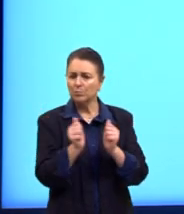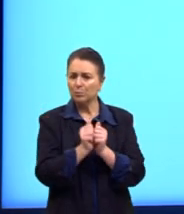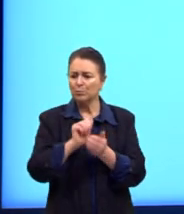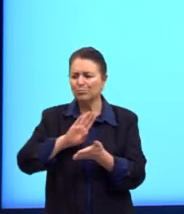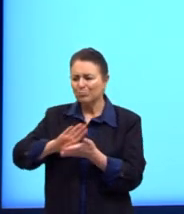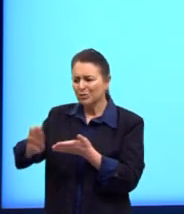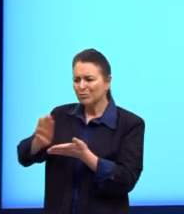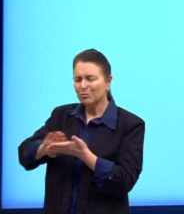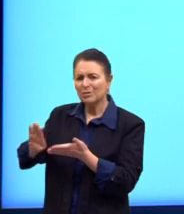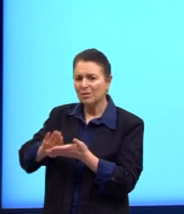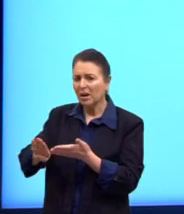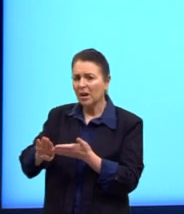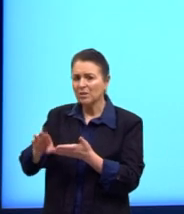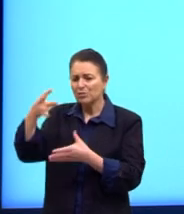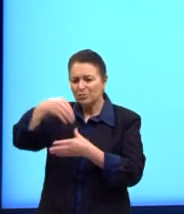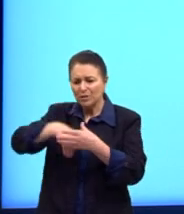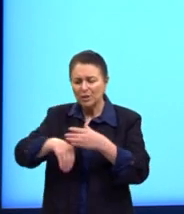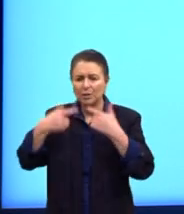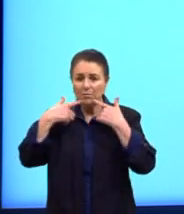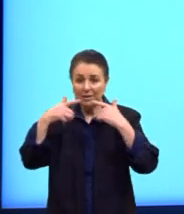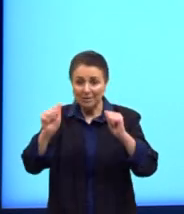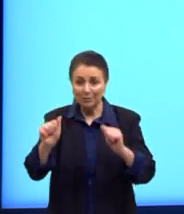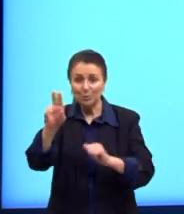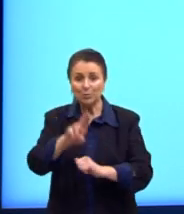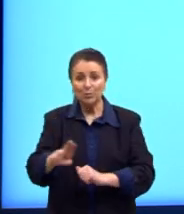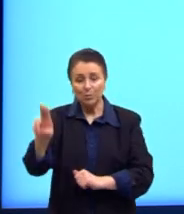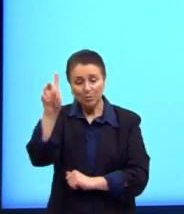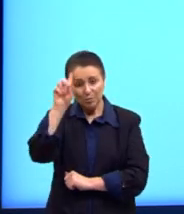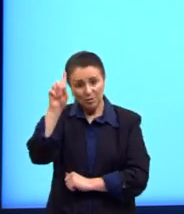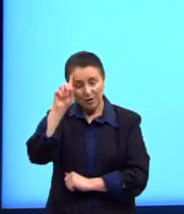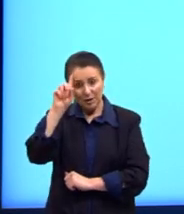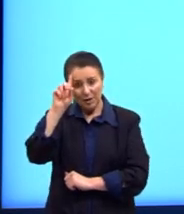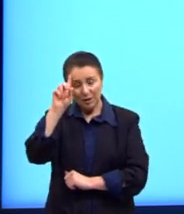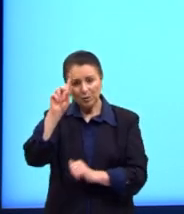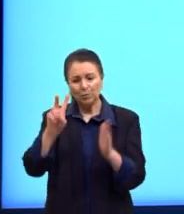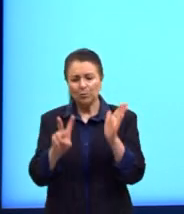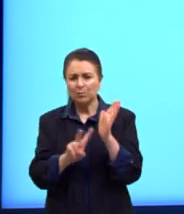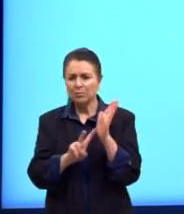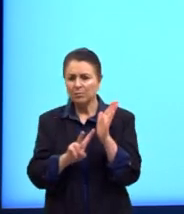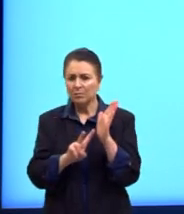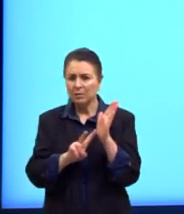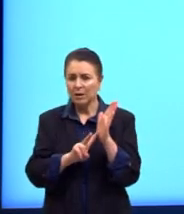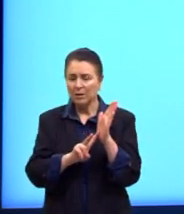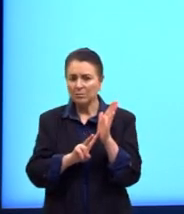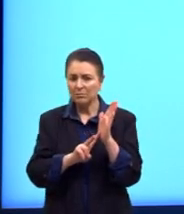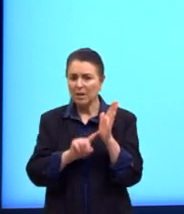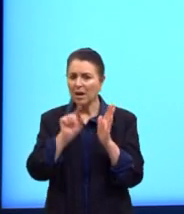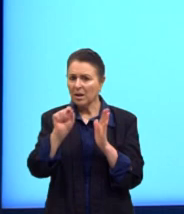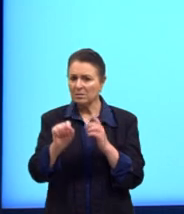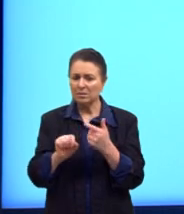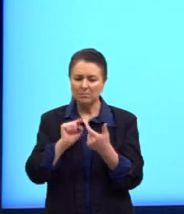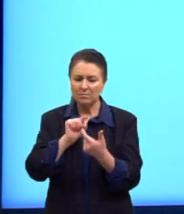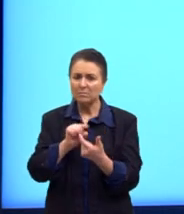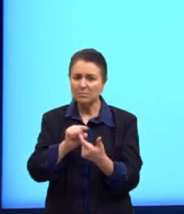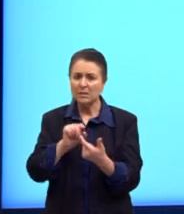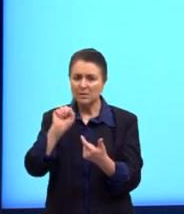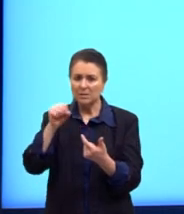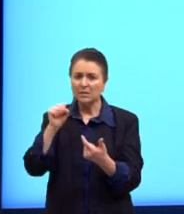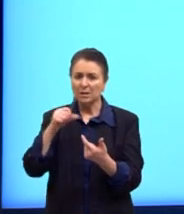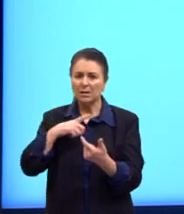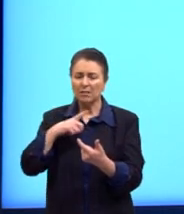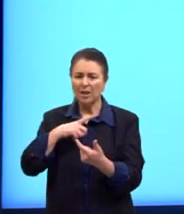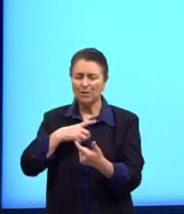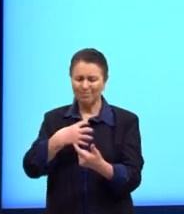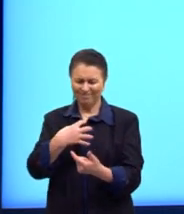né da nossa língua do nosso dia a dia do nosso vocabulário essas expressões que são síndico em